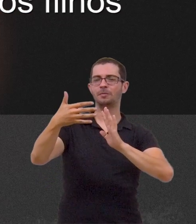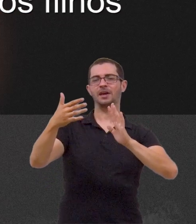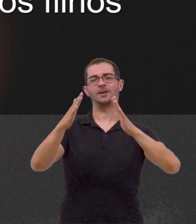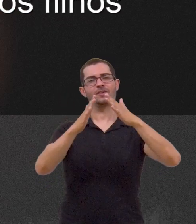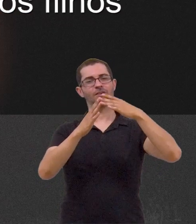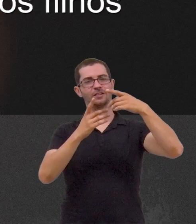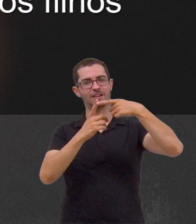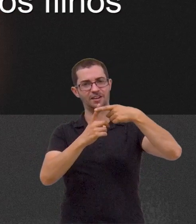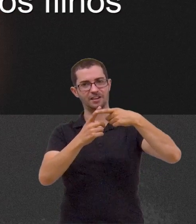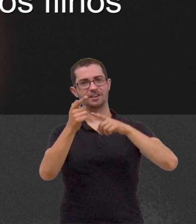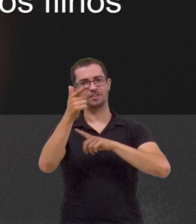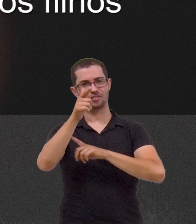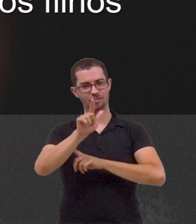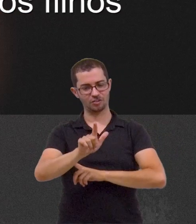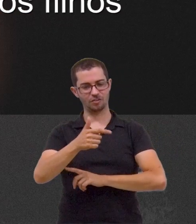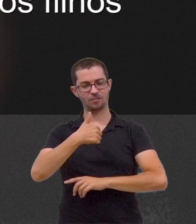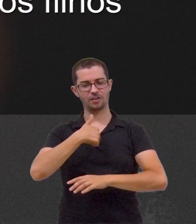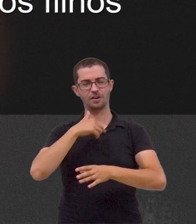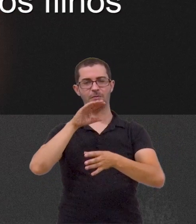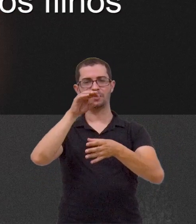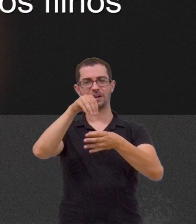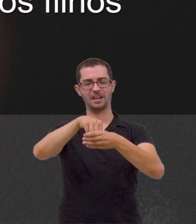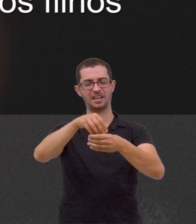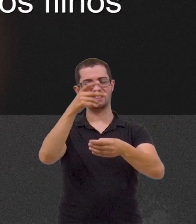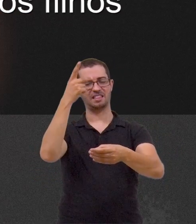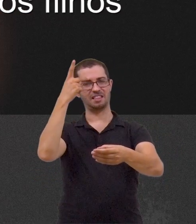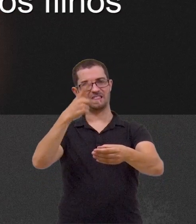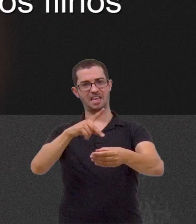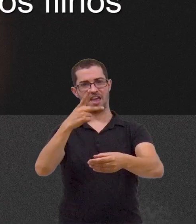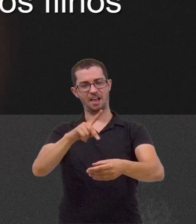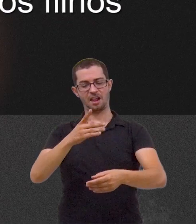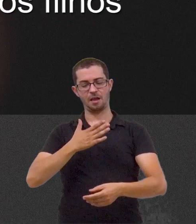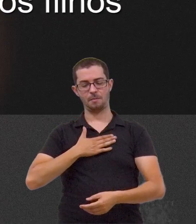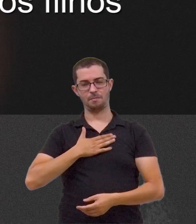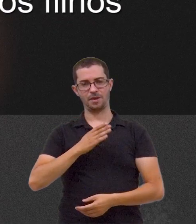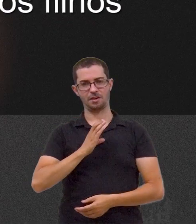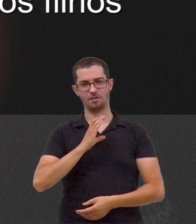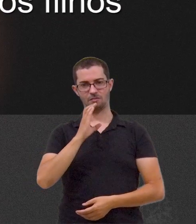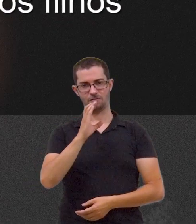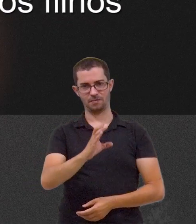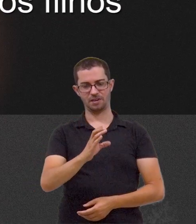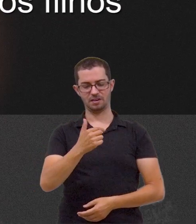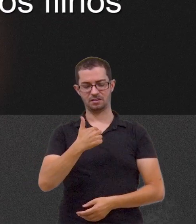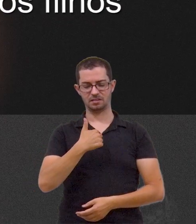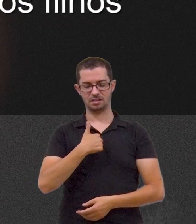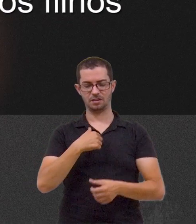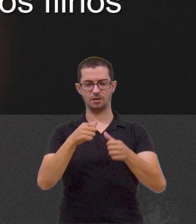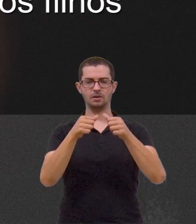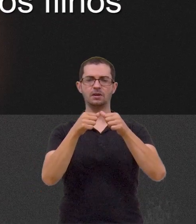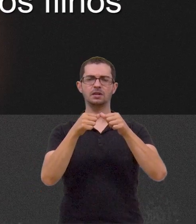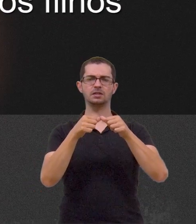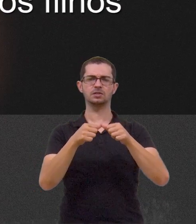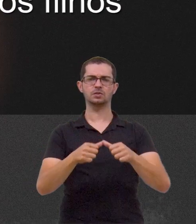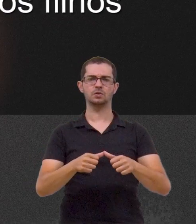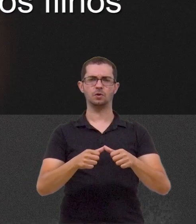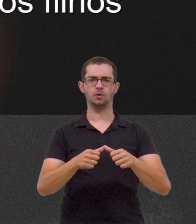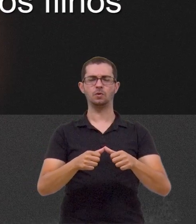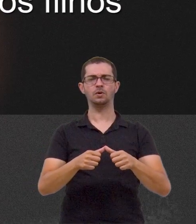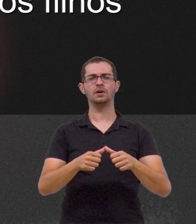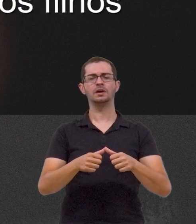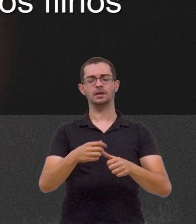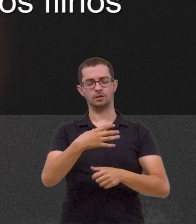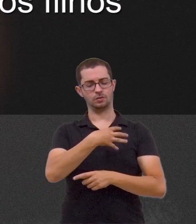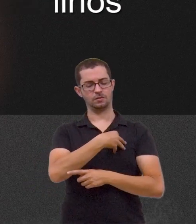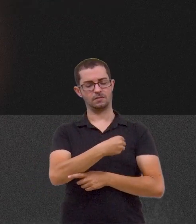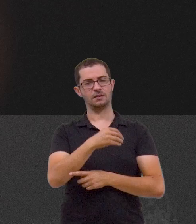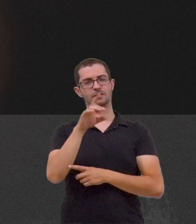vez, eu porei nele a minha confiança. E ainda, eis que estou, eu e os filhos que